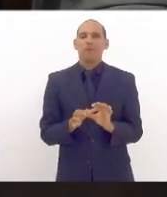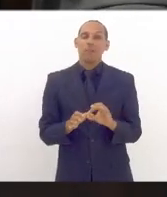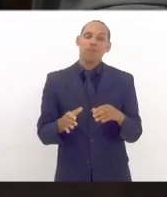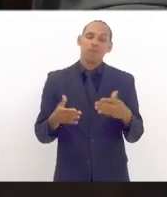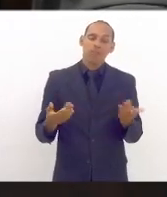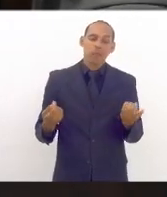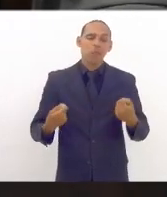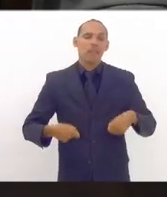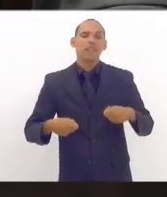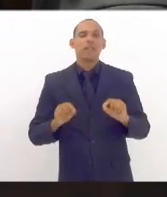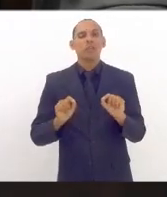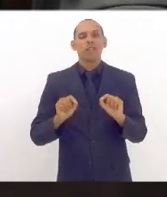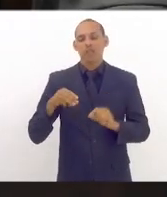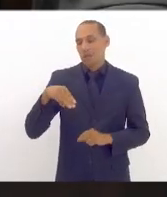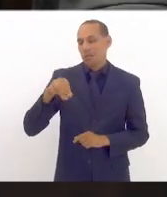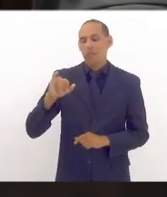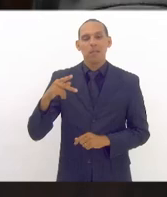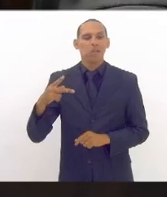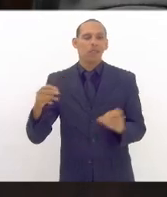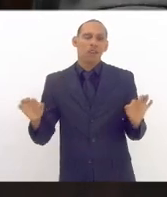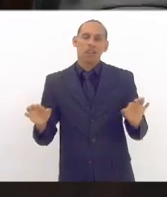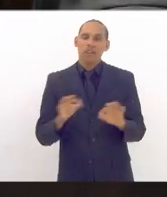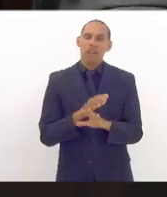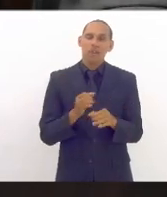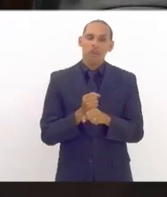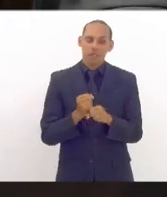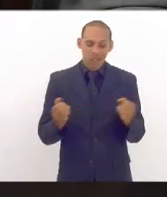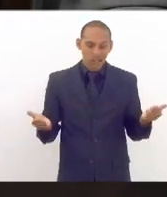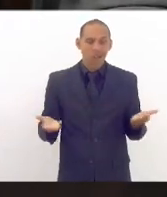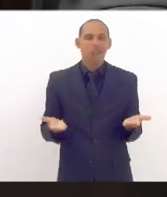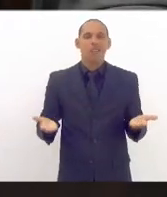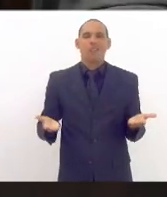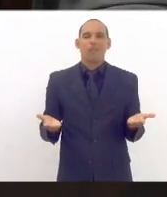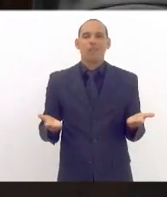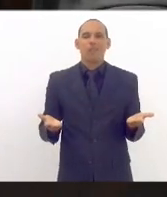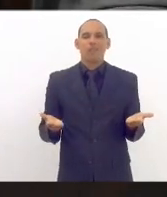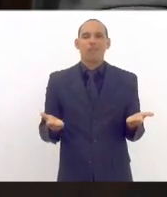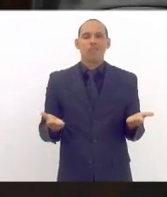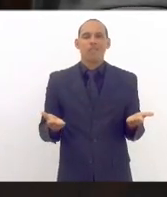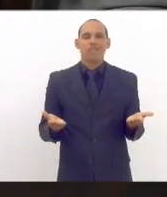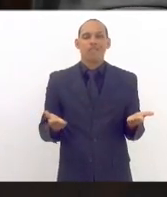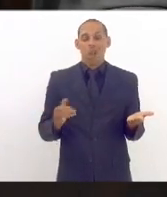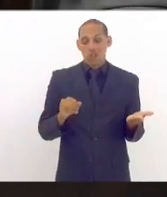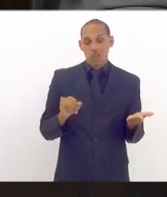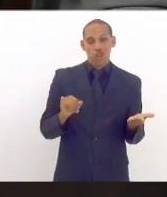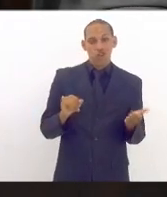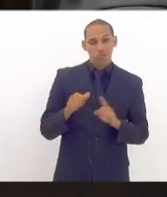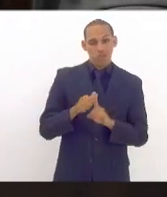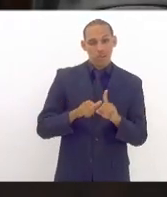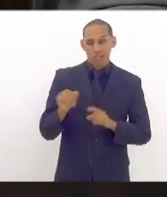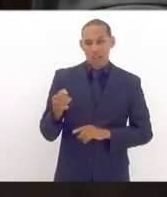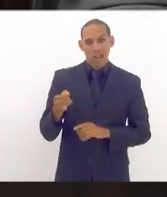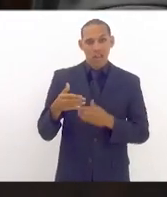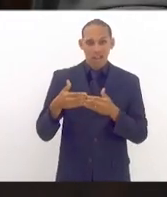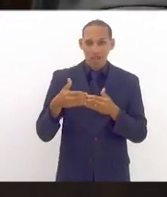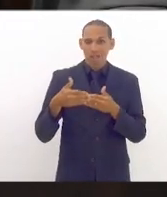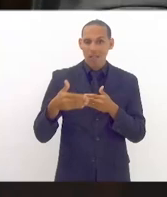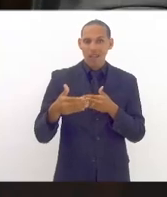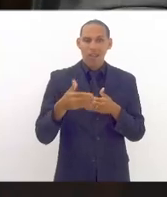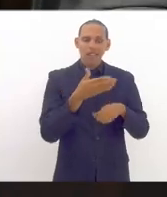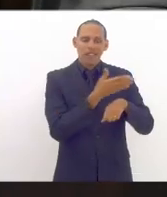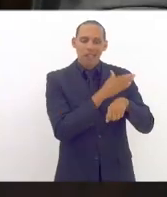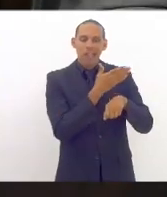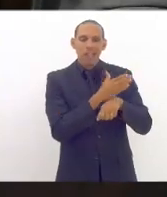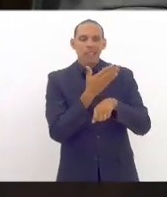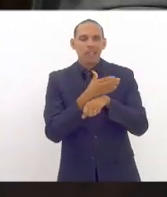da Matriz ficar concluída esse ano e já agora em Janeiro tá treinando aqueles que